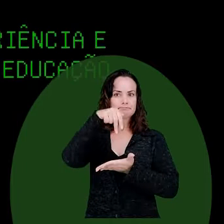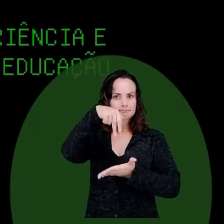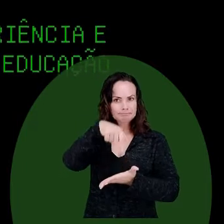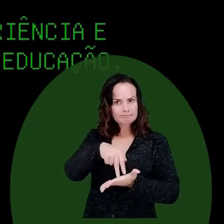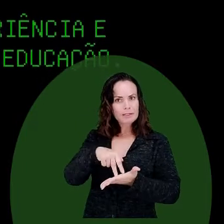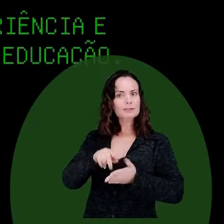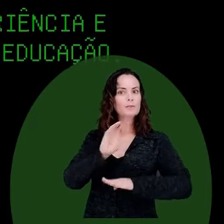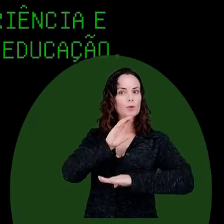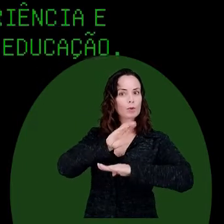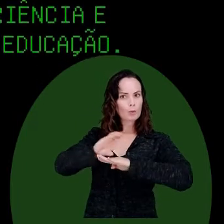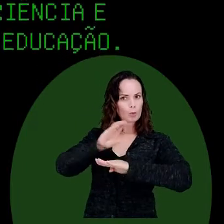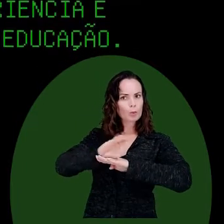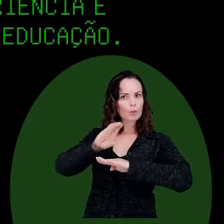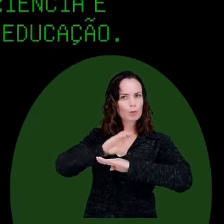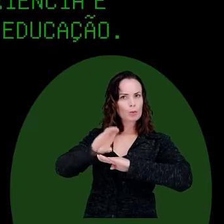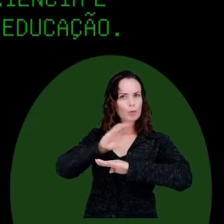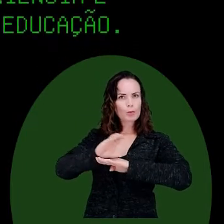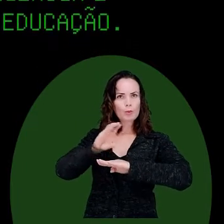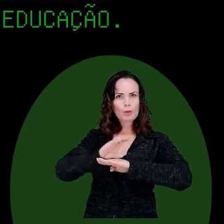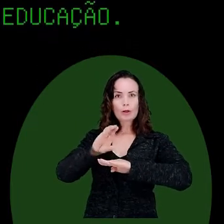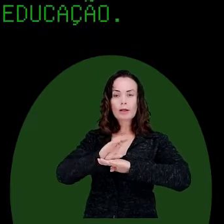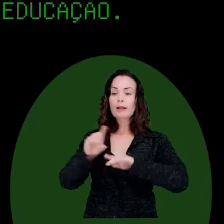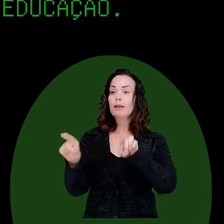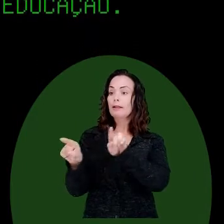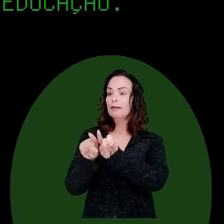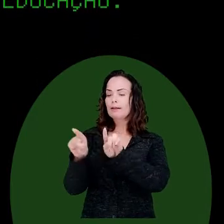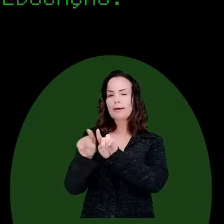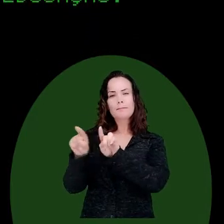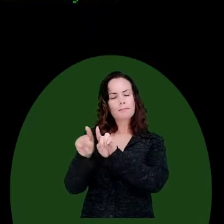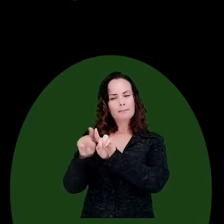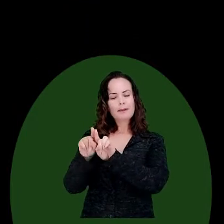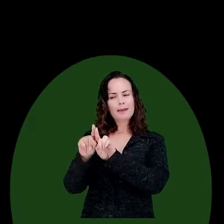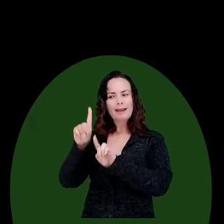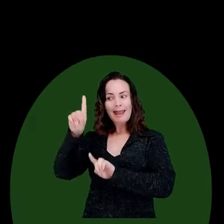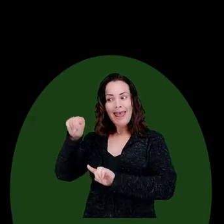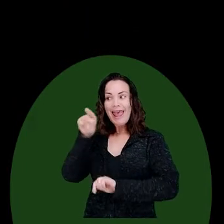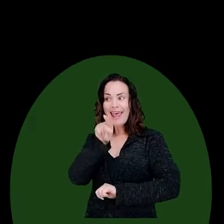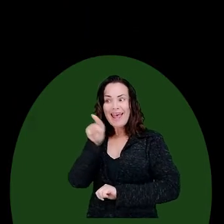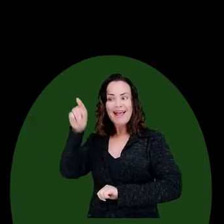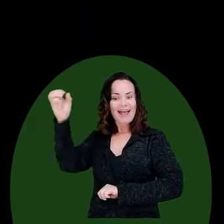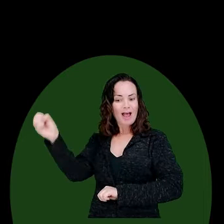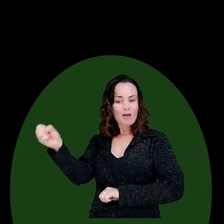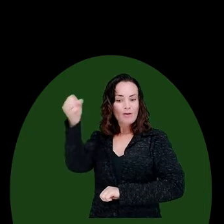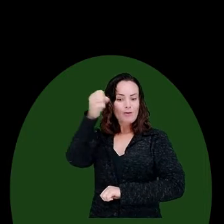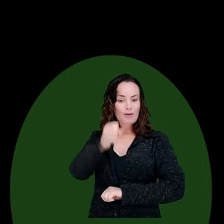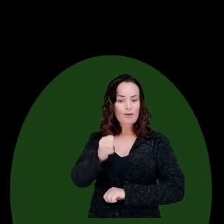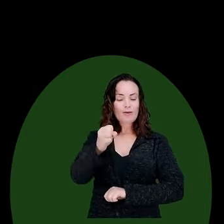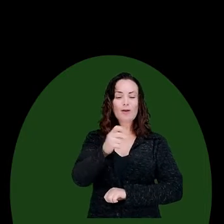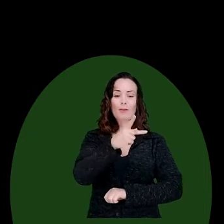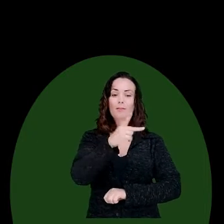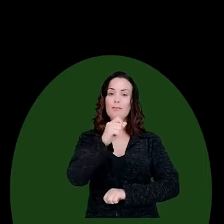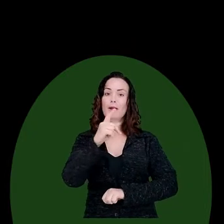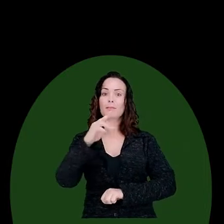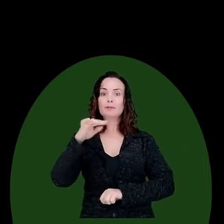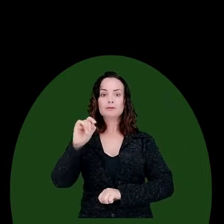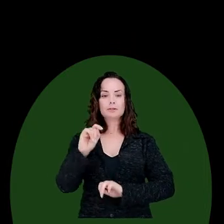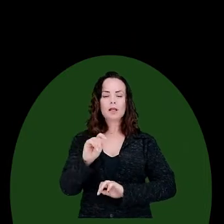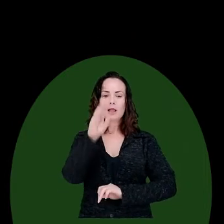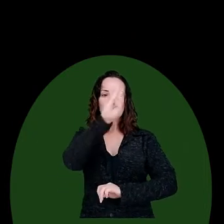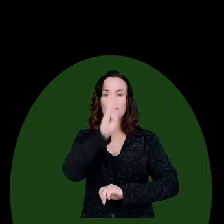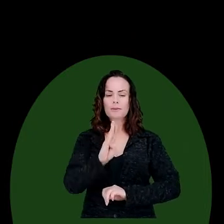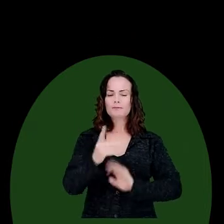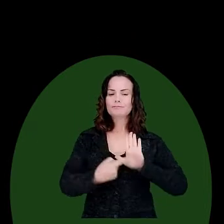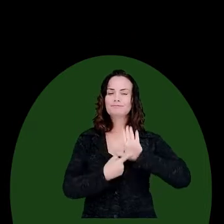de seus cursos. Foi a interlocutora que trouxe Papert ao Brasil para apresentar a metodologia